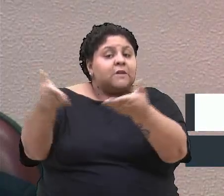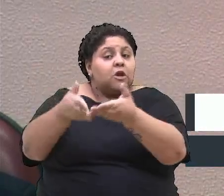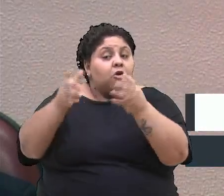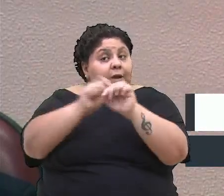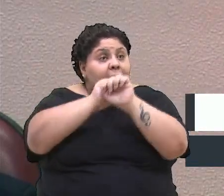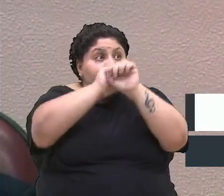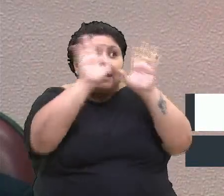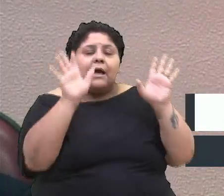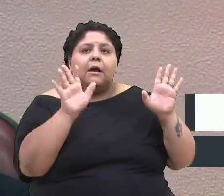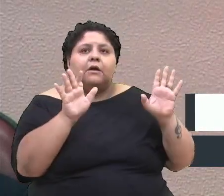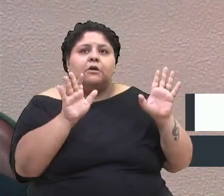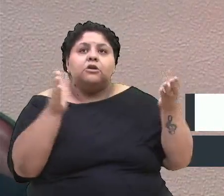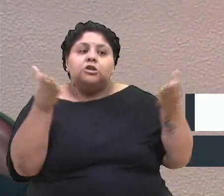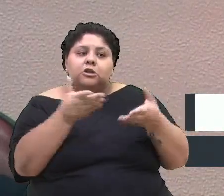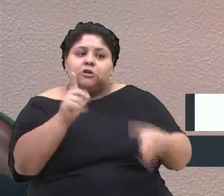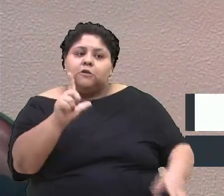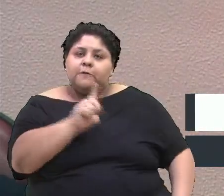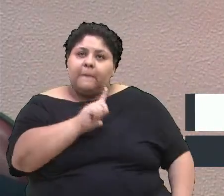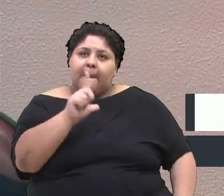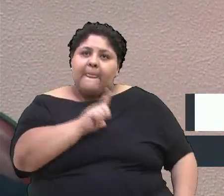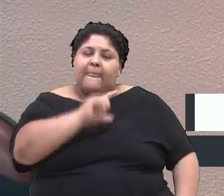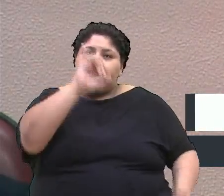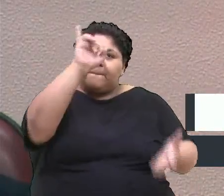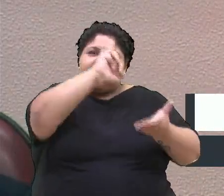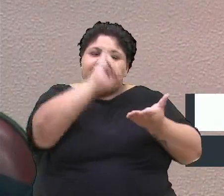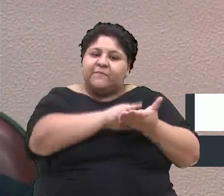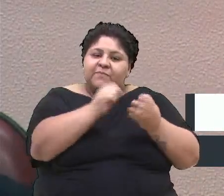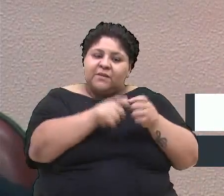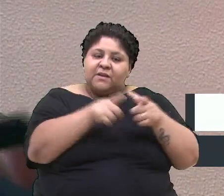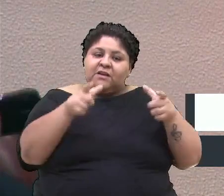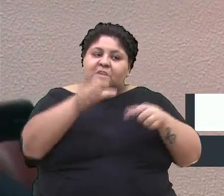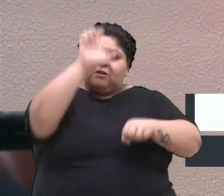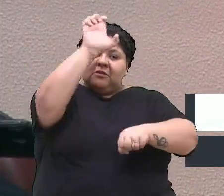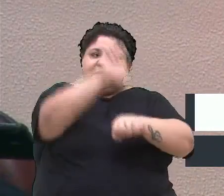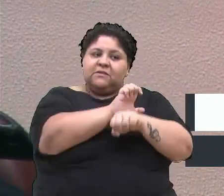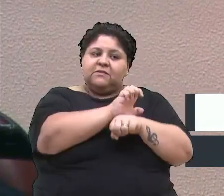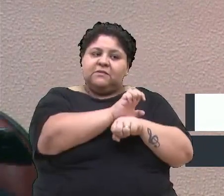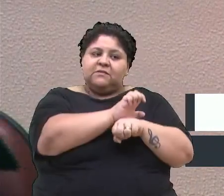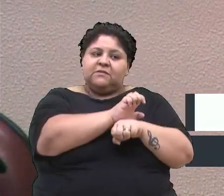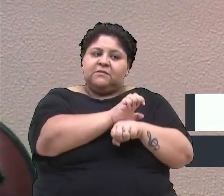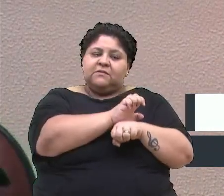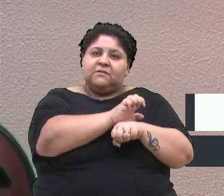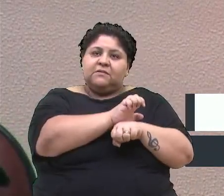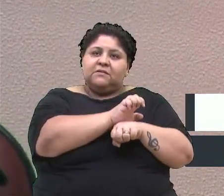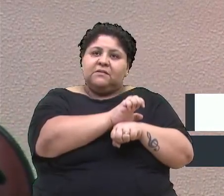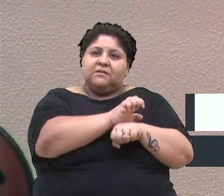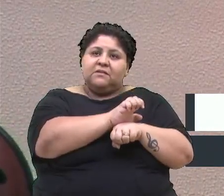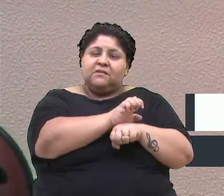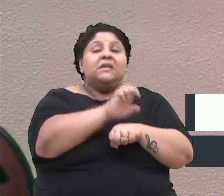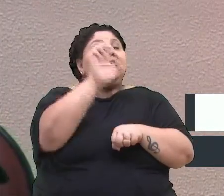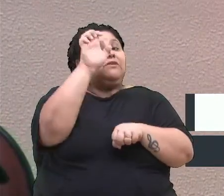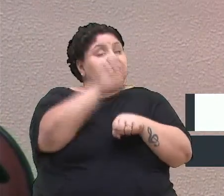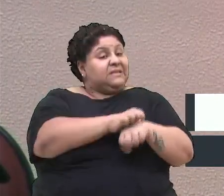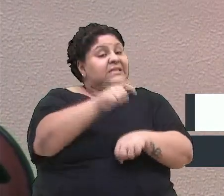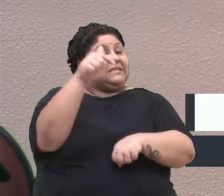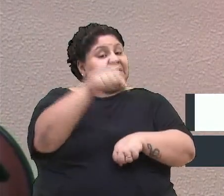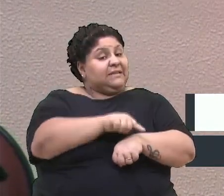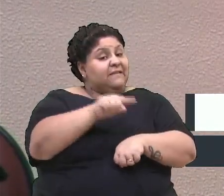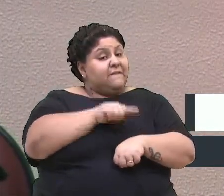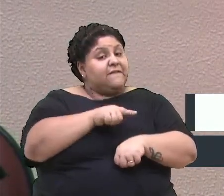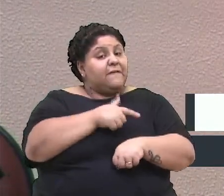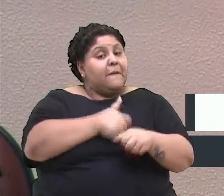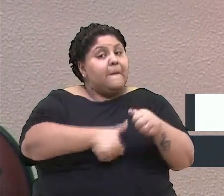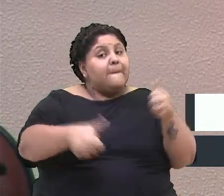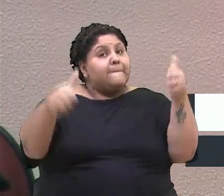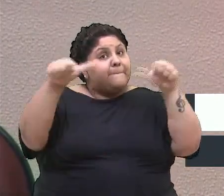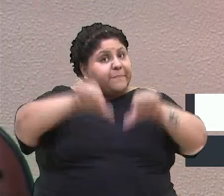claro, já tivemos impostos maiores no estado, e o estado esteve em situação pior.